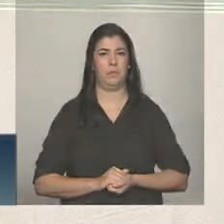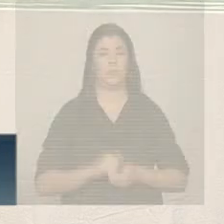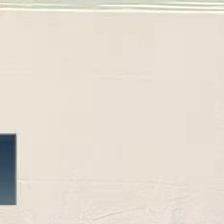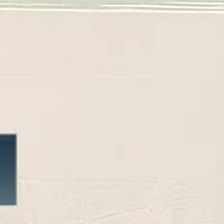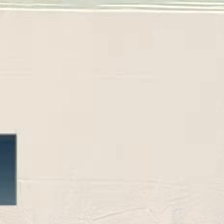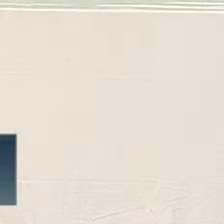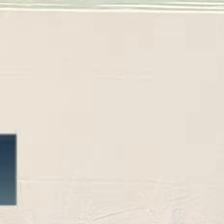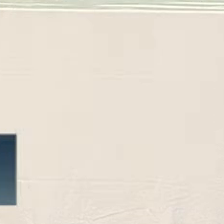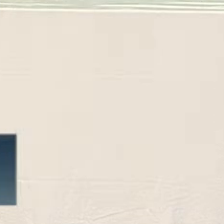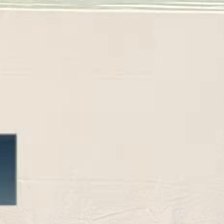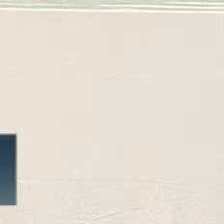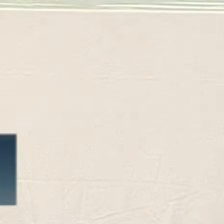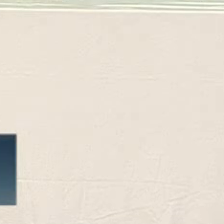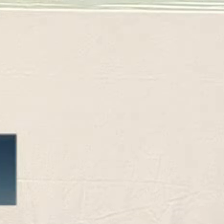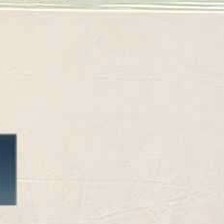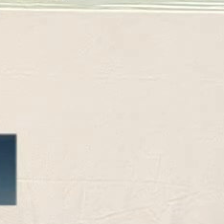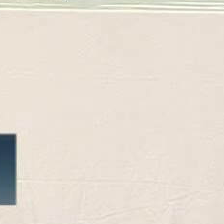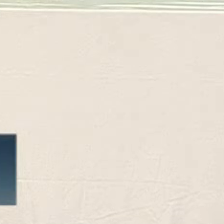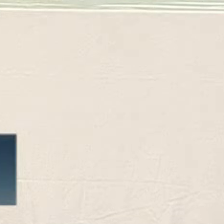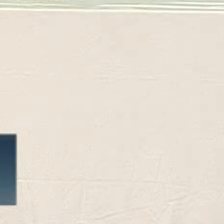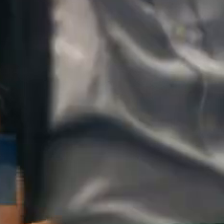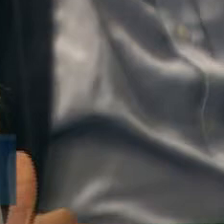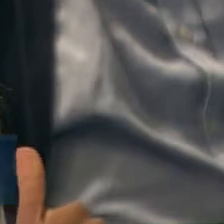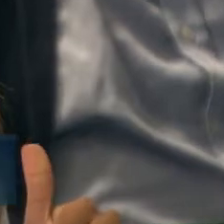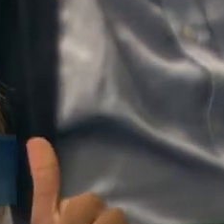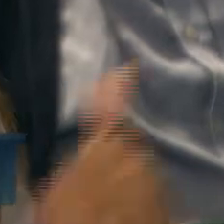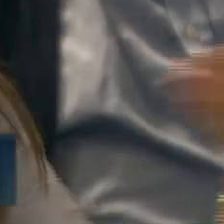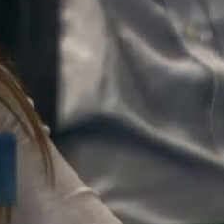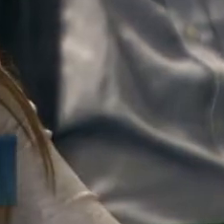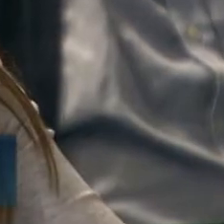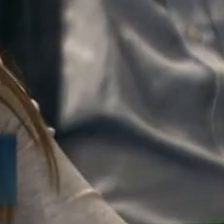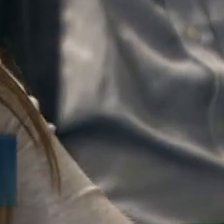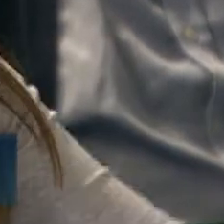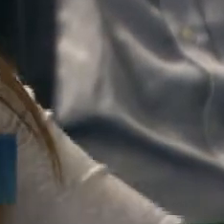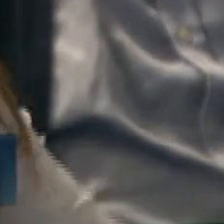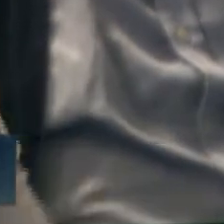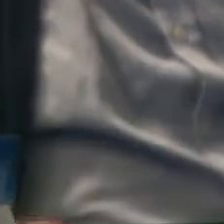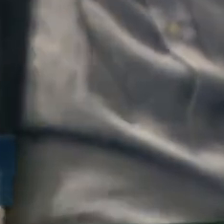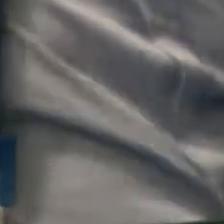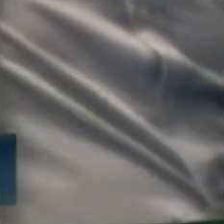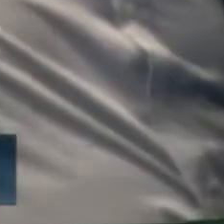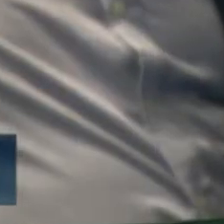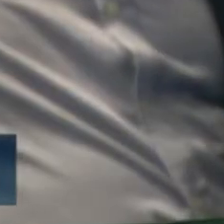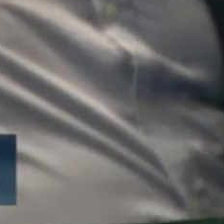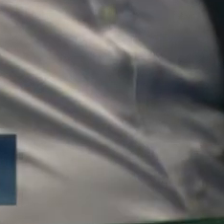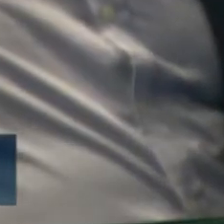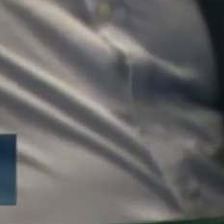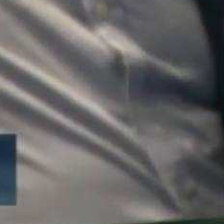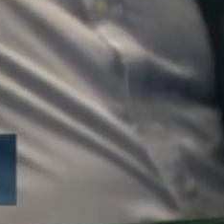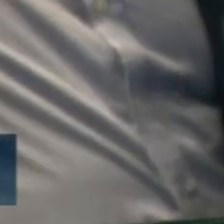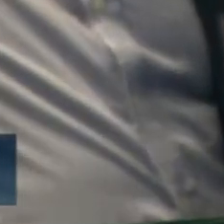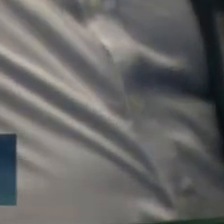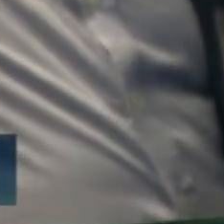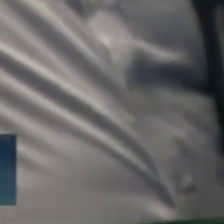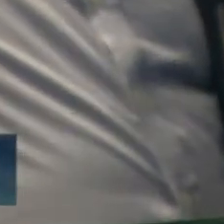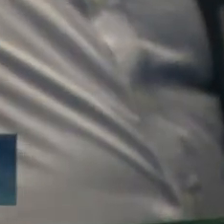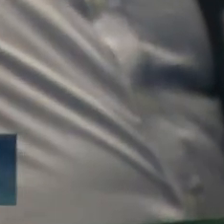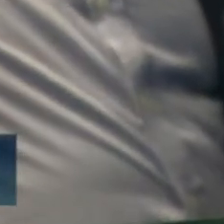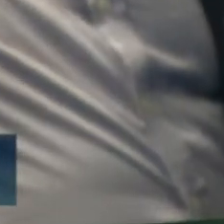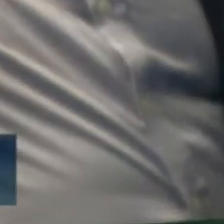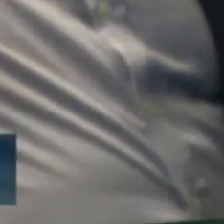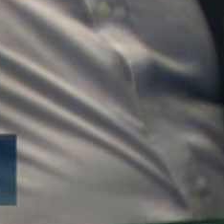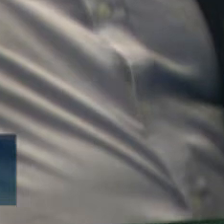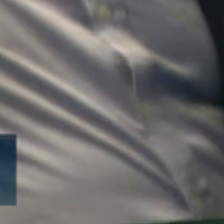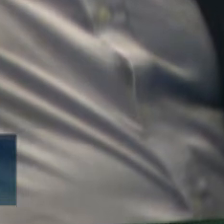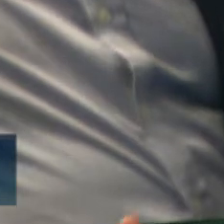Última pergunta. Só complementando essa questão aí da inspeção, falou-se aqui da inspeção dos estados. Agora, como é que fica a questão da